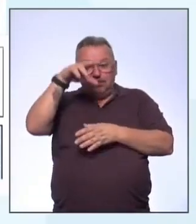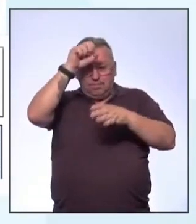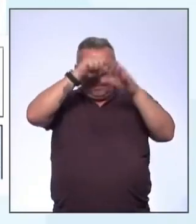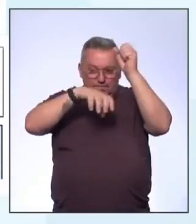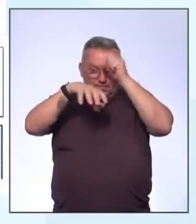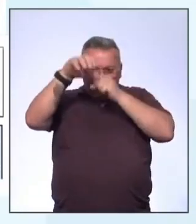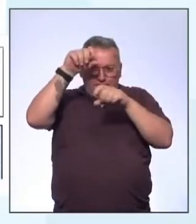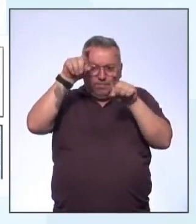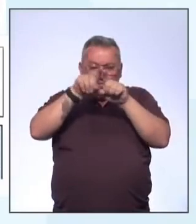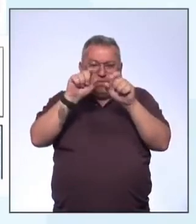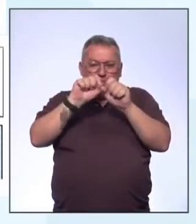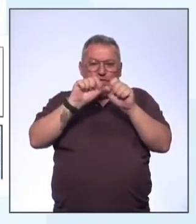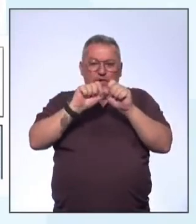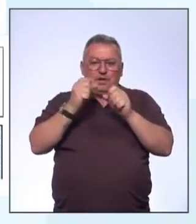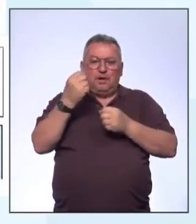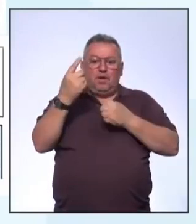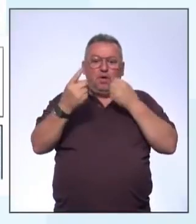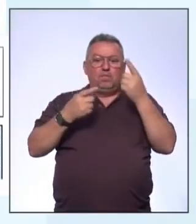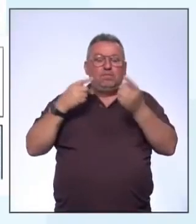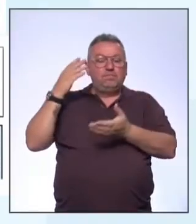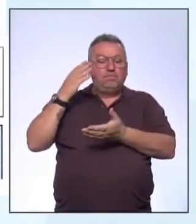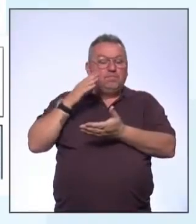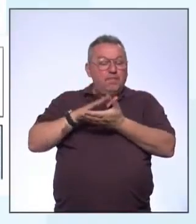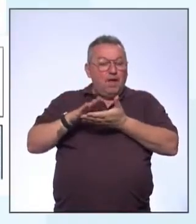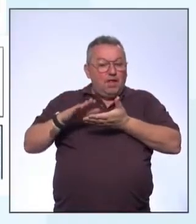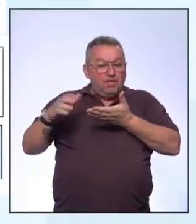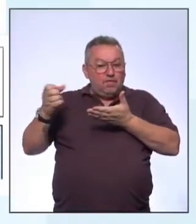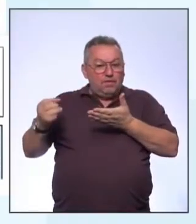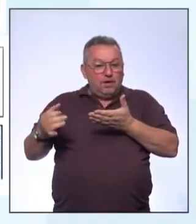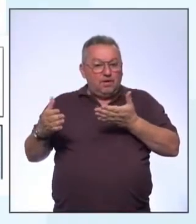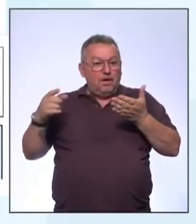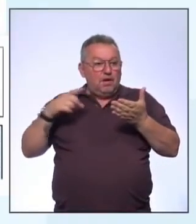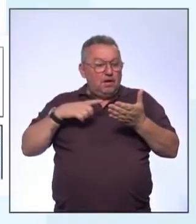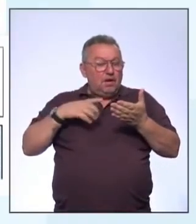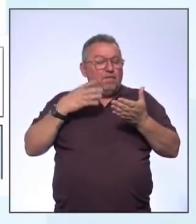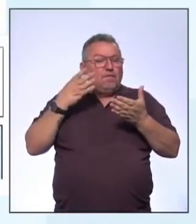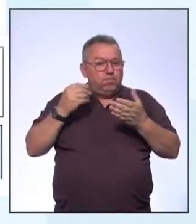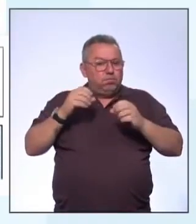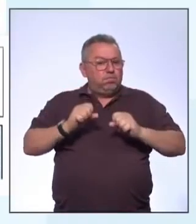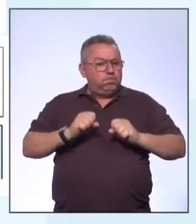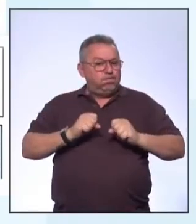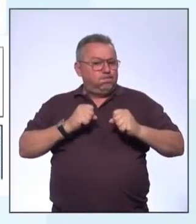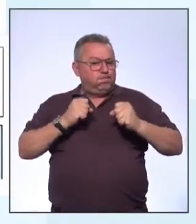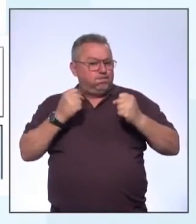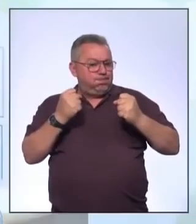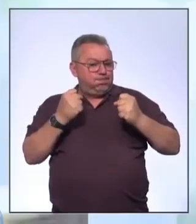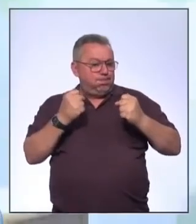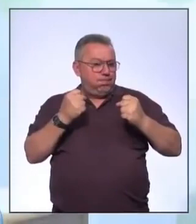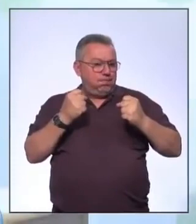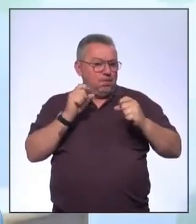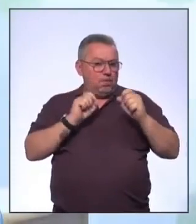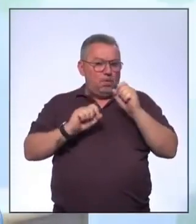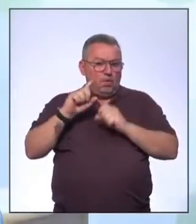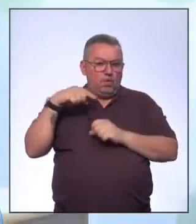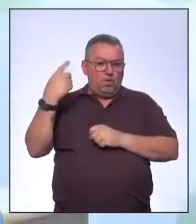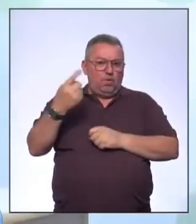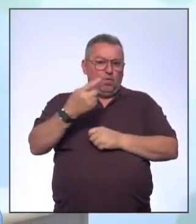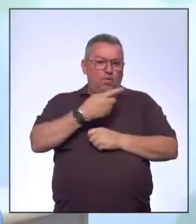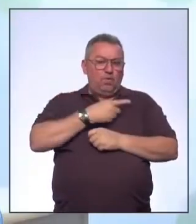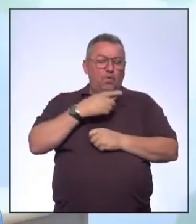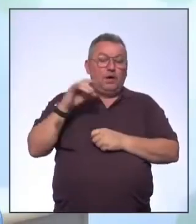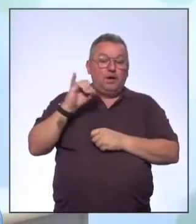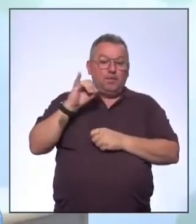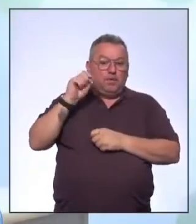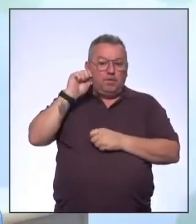aprender e realizar algumas atividades, né? Ou seja, houve muita resistência aí da parte dos nossos